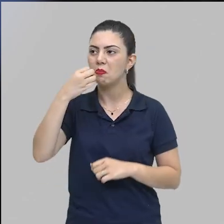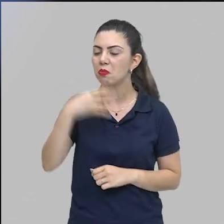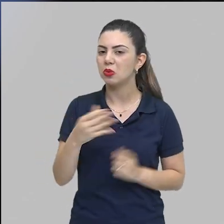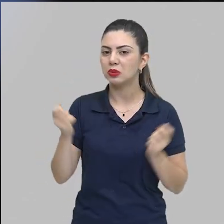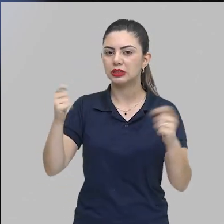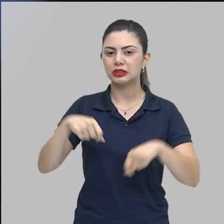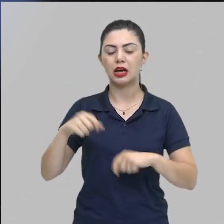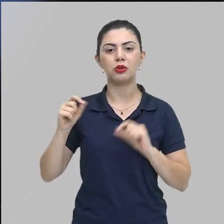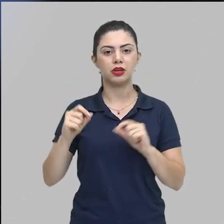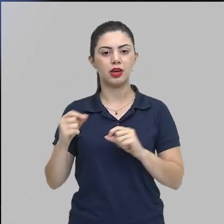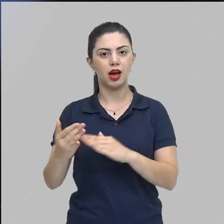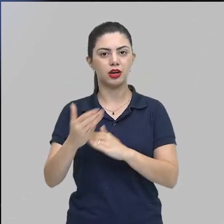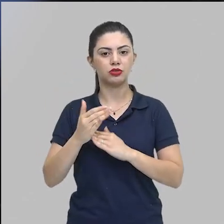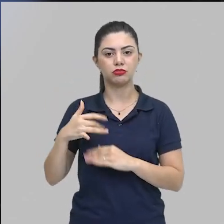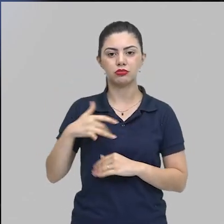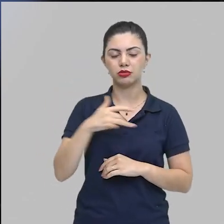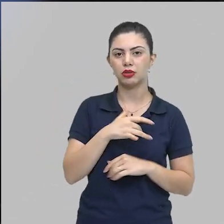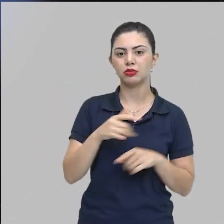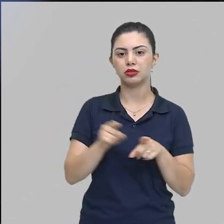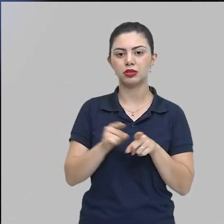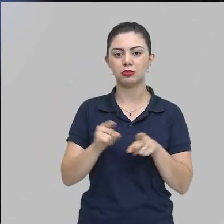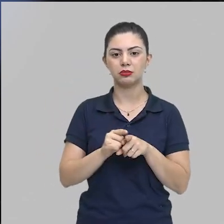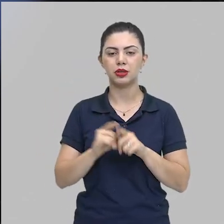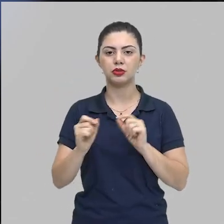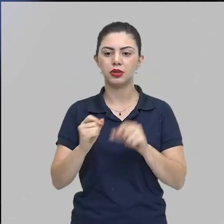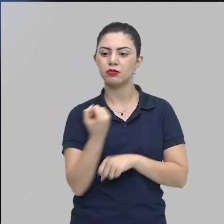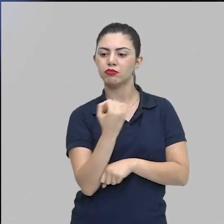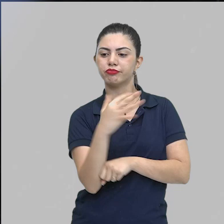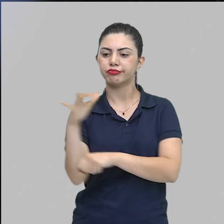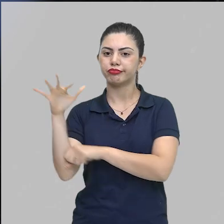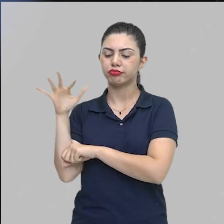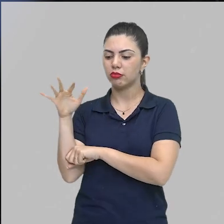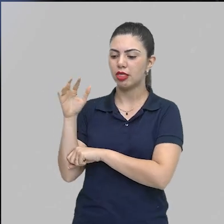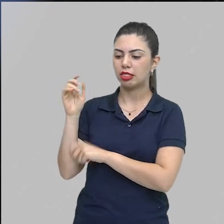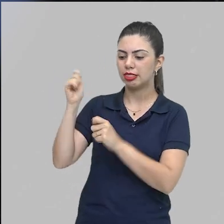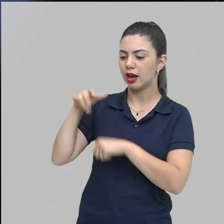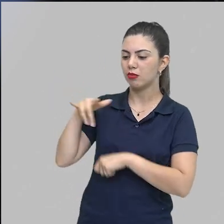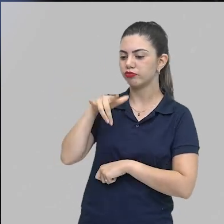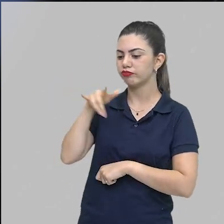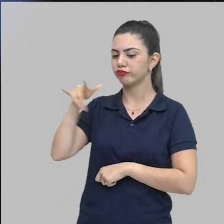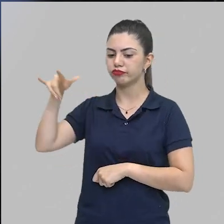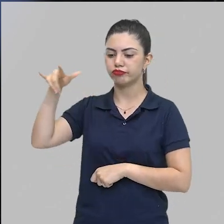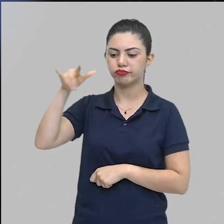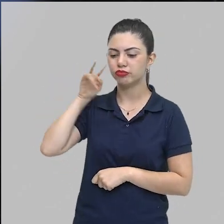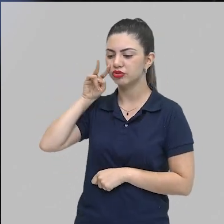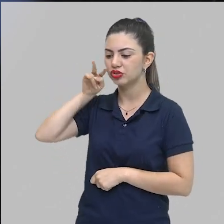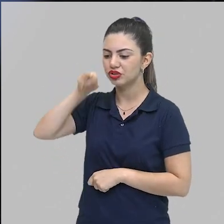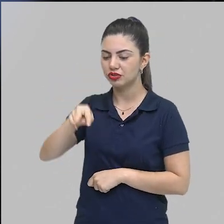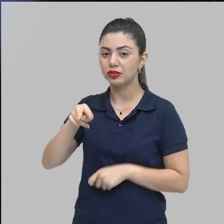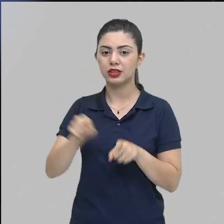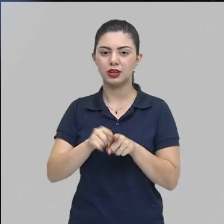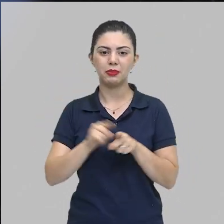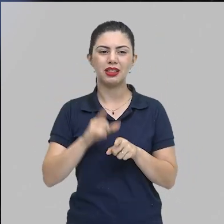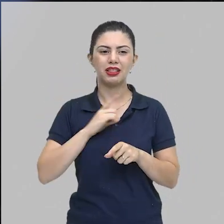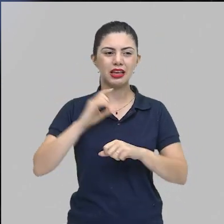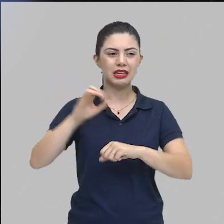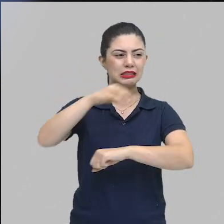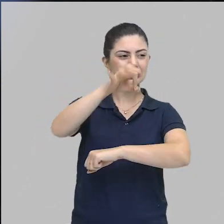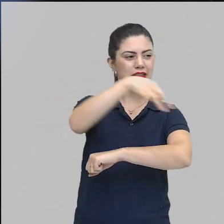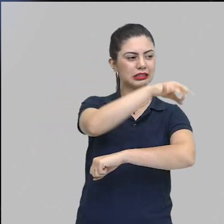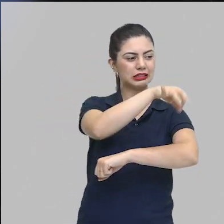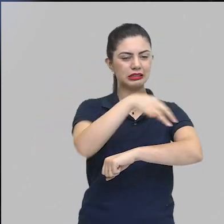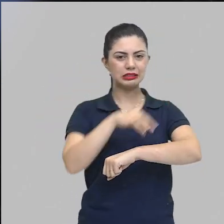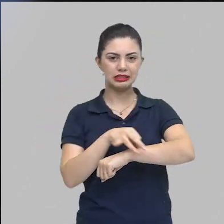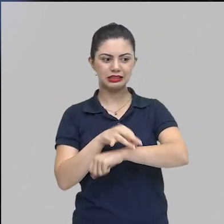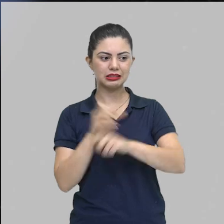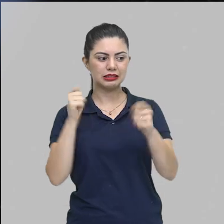preservação ambiental, localizando focos de queimada, localizando focos de reprodução de mosquitos que transmitem doença. Então, essas tomadas